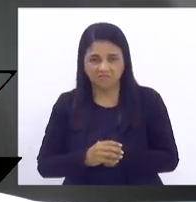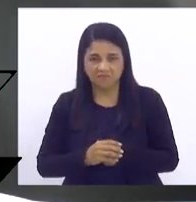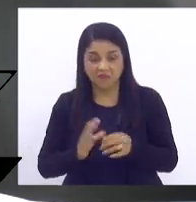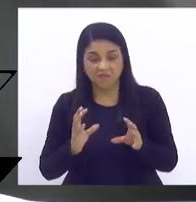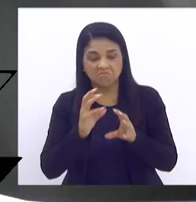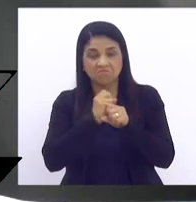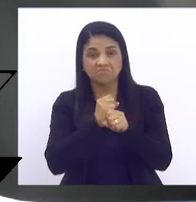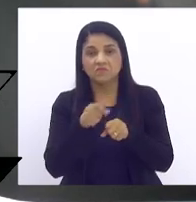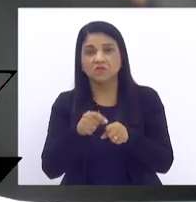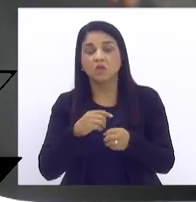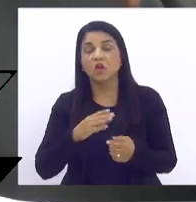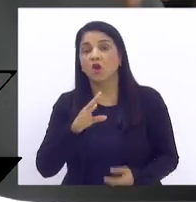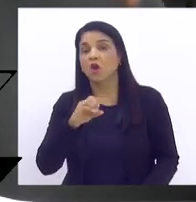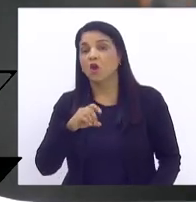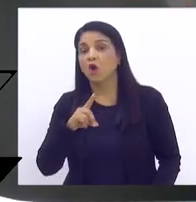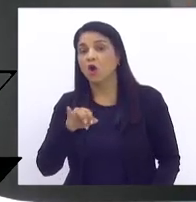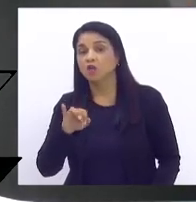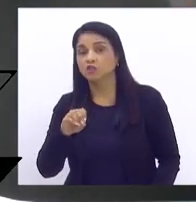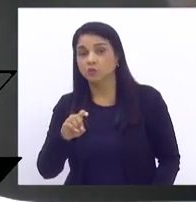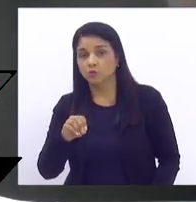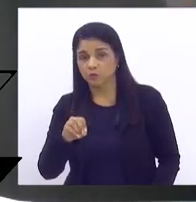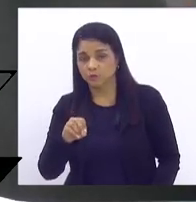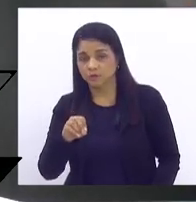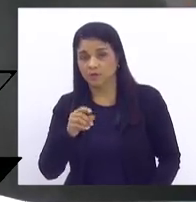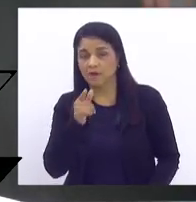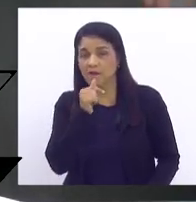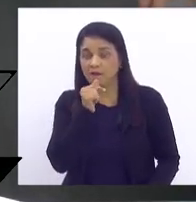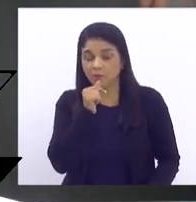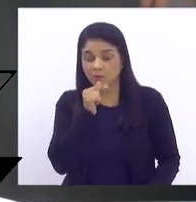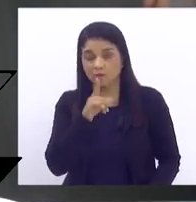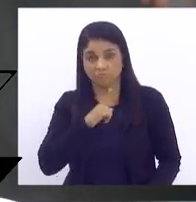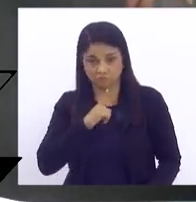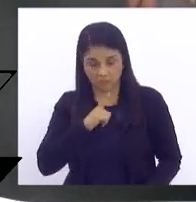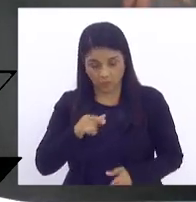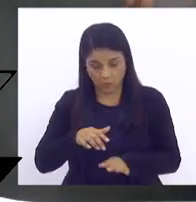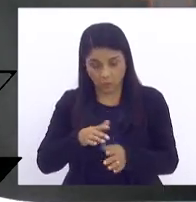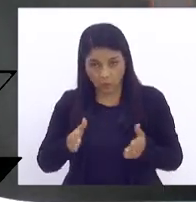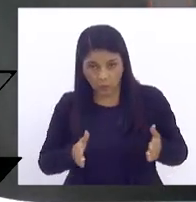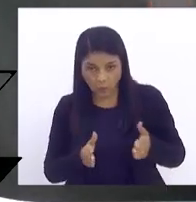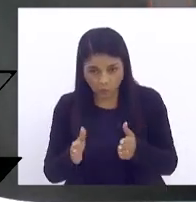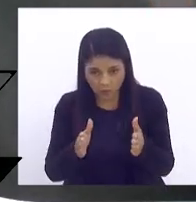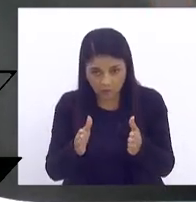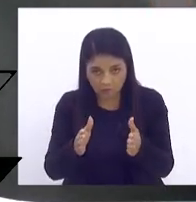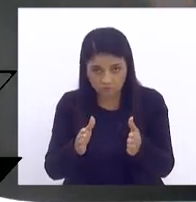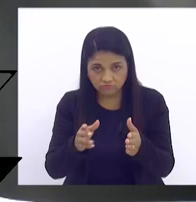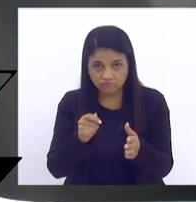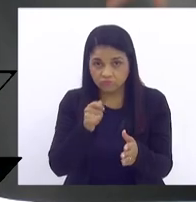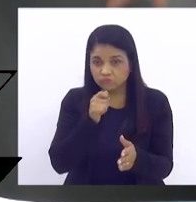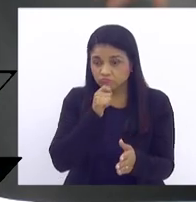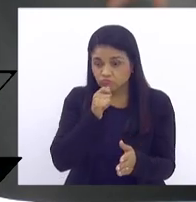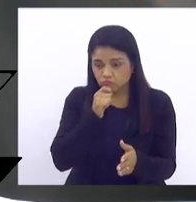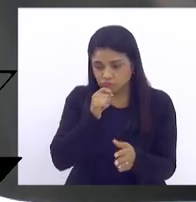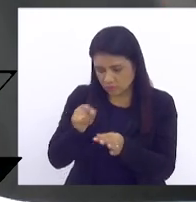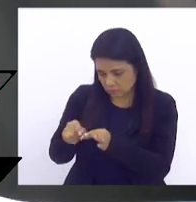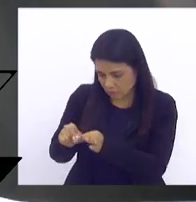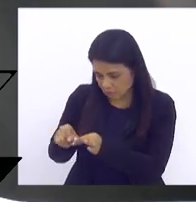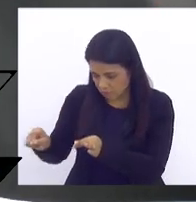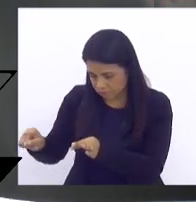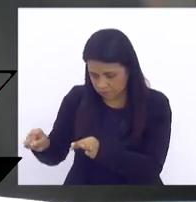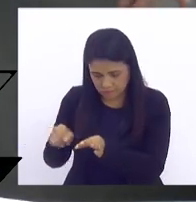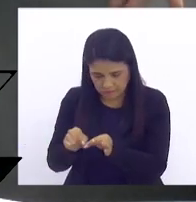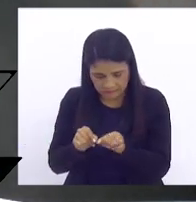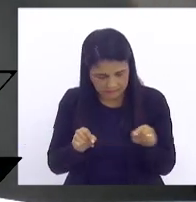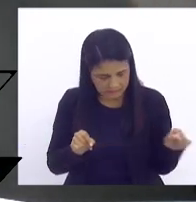o Código das Águas? Se você tem um rio que não tem faixa de domínio